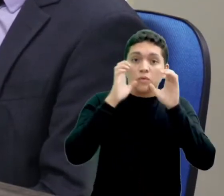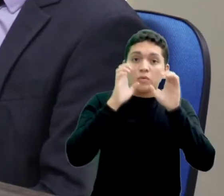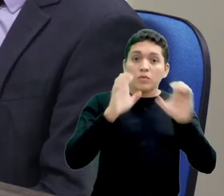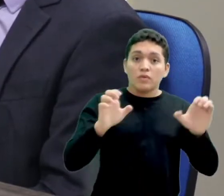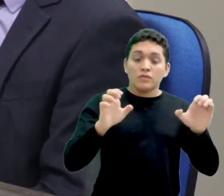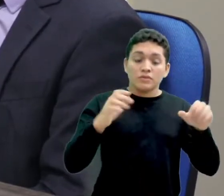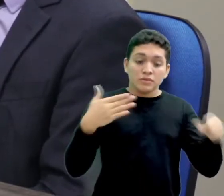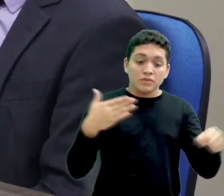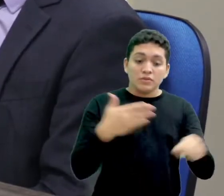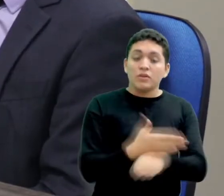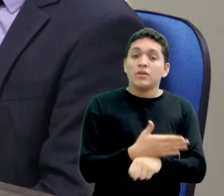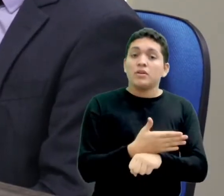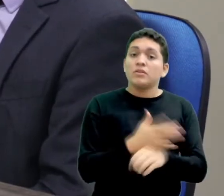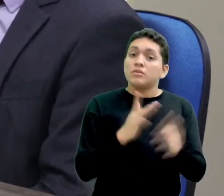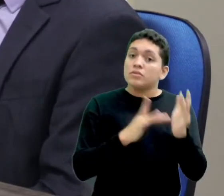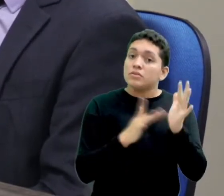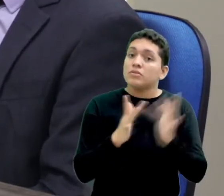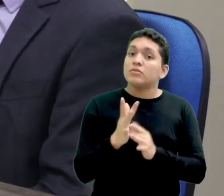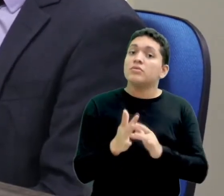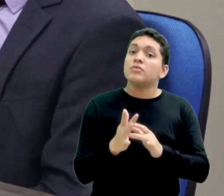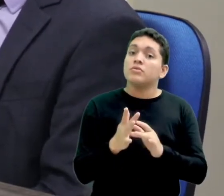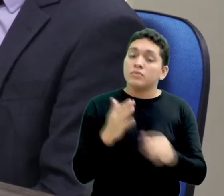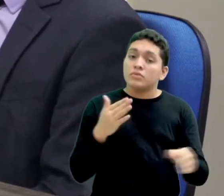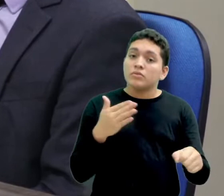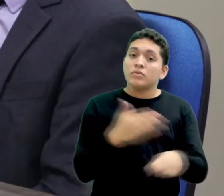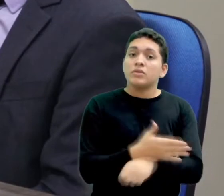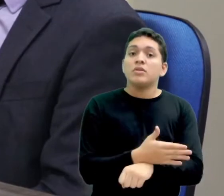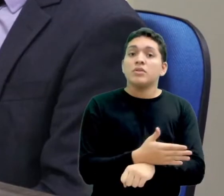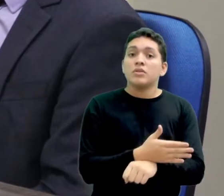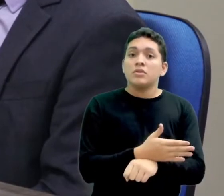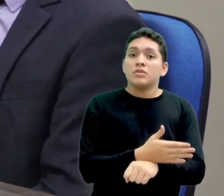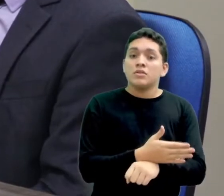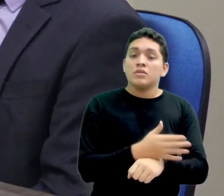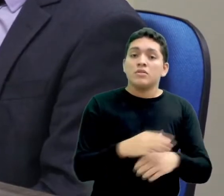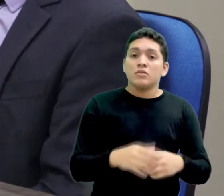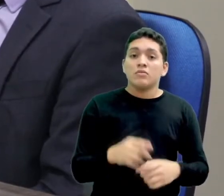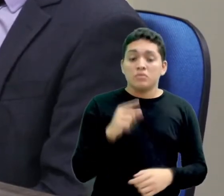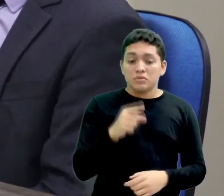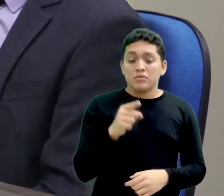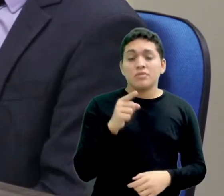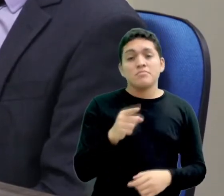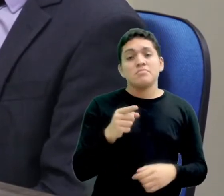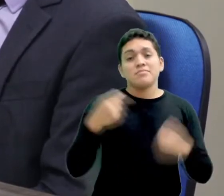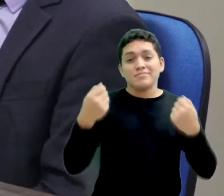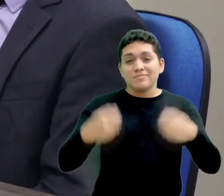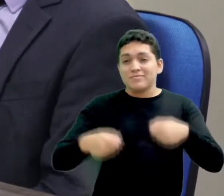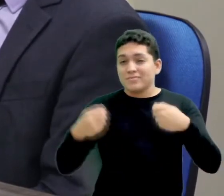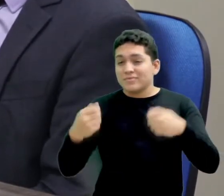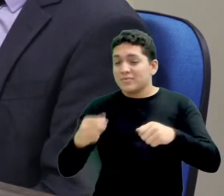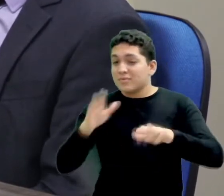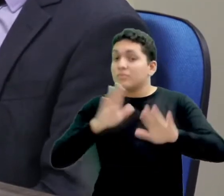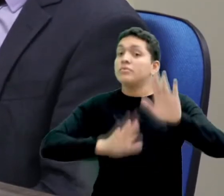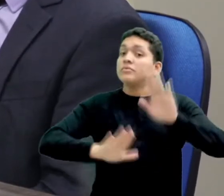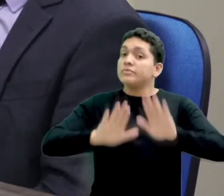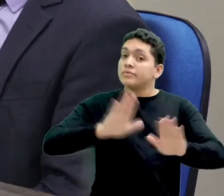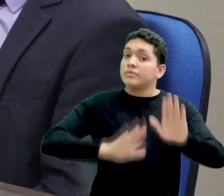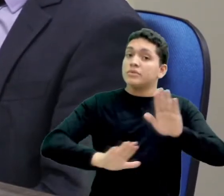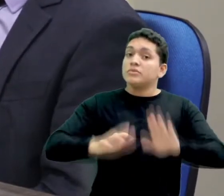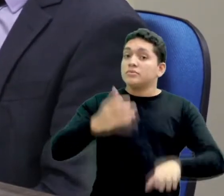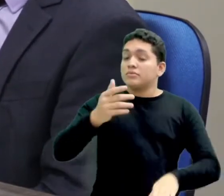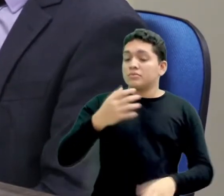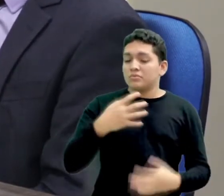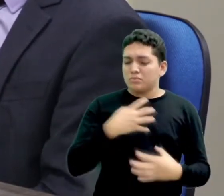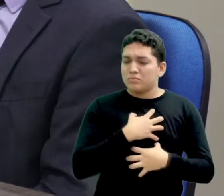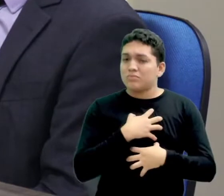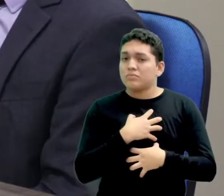vai entrar. Jesus vai entrar nessa questão e dizer: olha, você precisa tomar cuidado com esse sentimento. E dentro